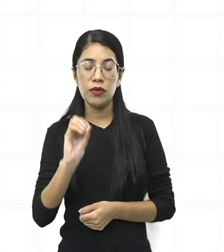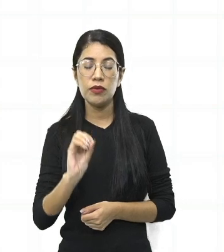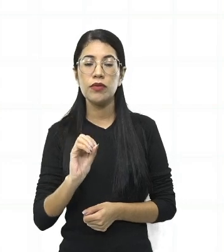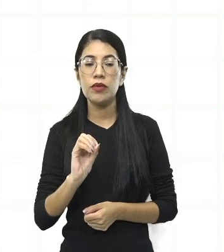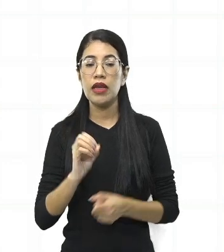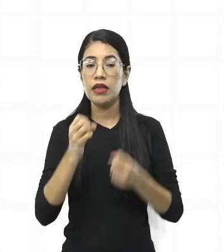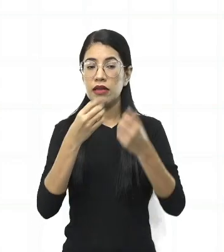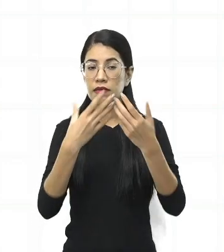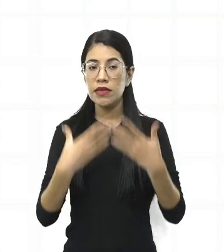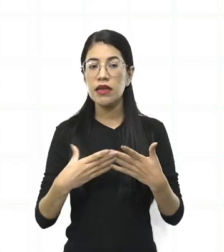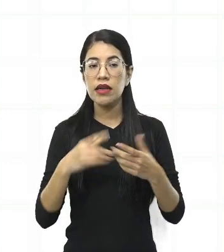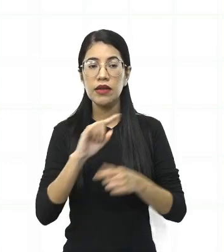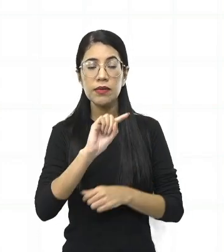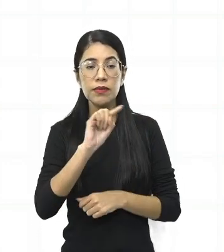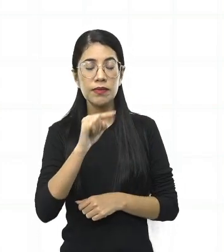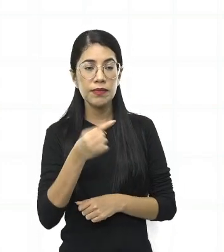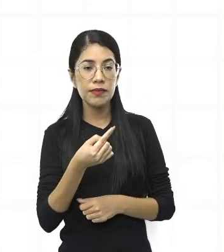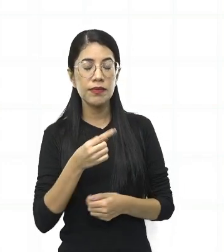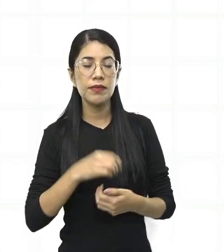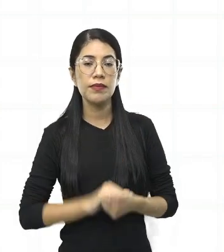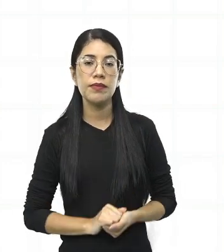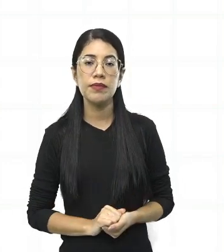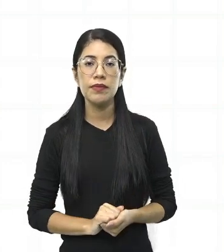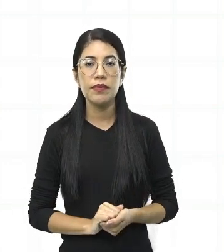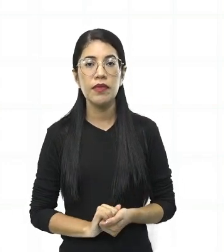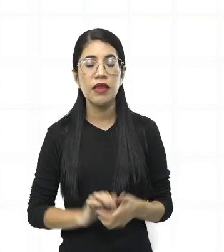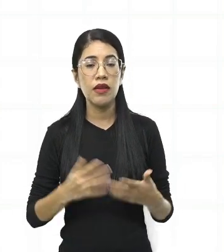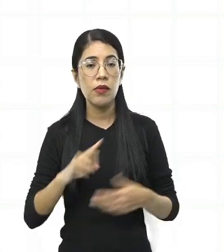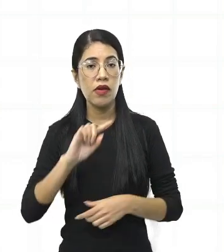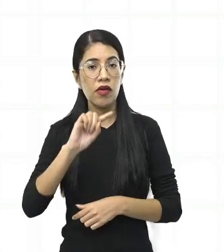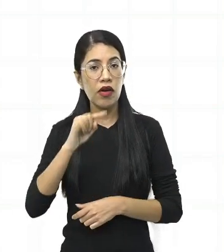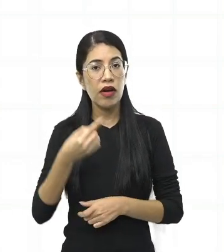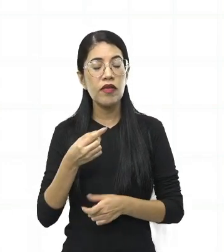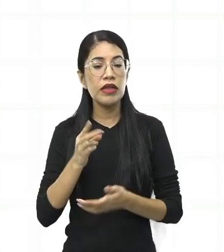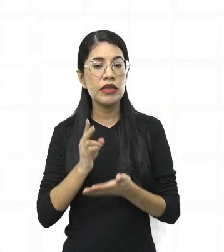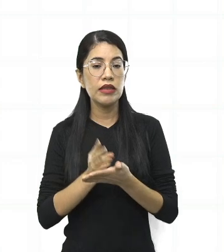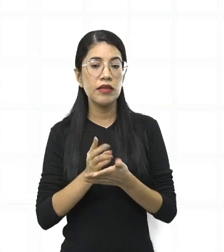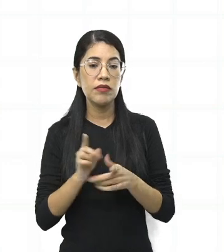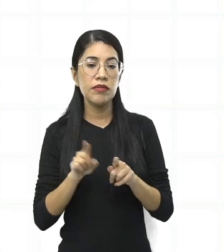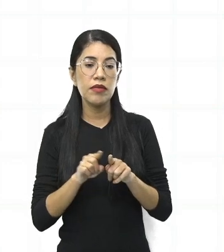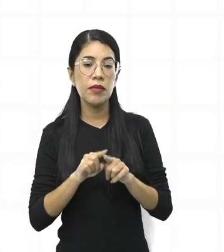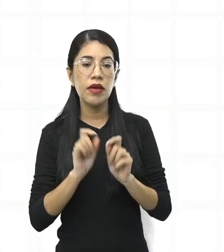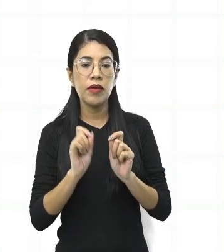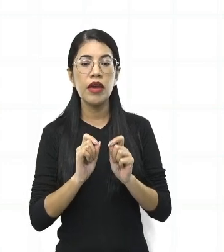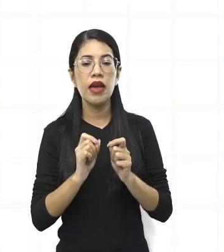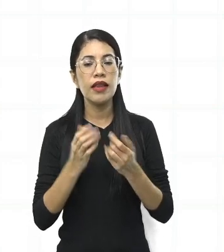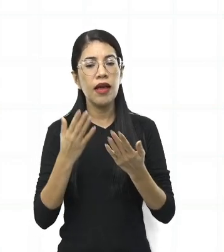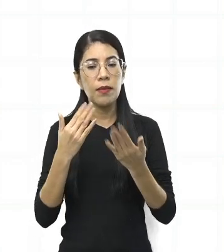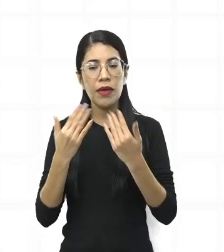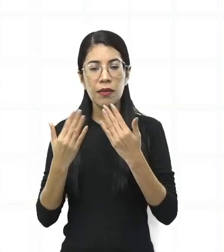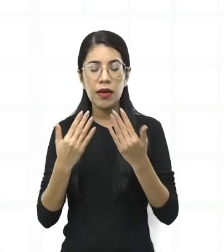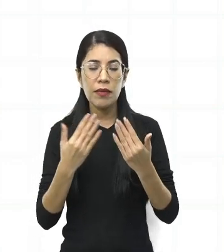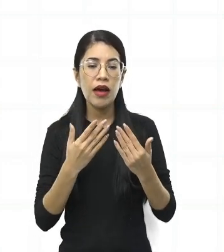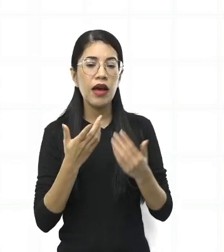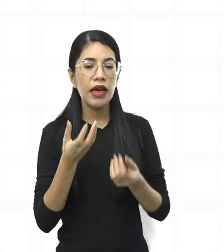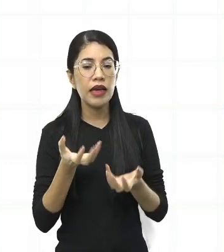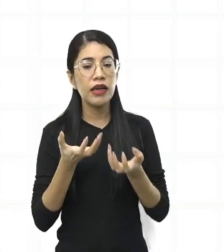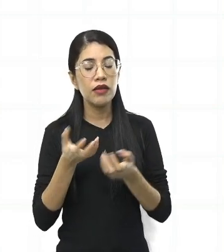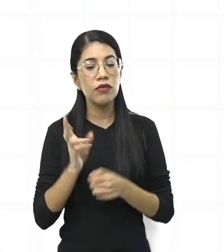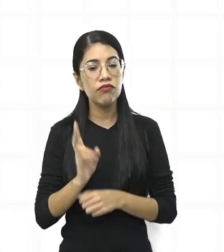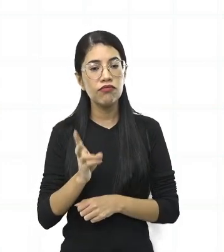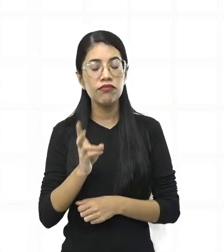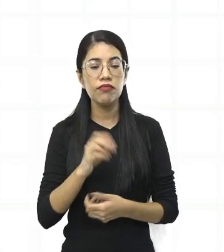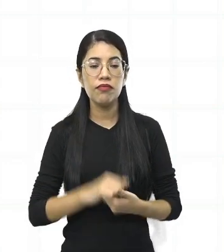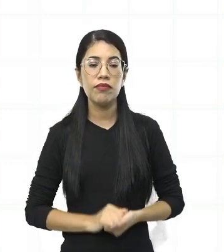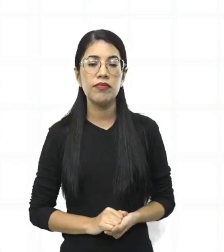da vírgula. A vírgula, toda prosa, pro papo continuar. Vejam aqui,